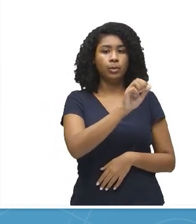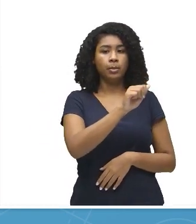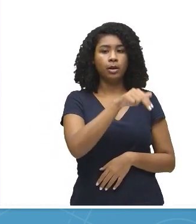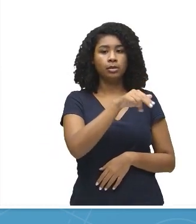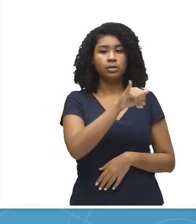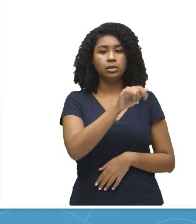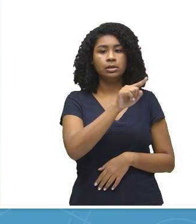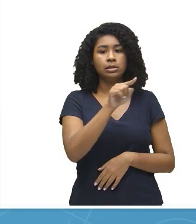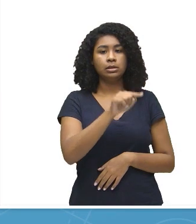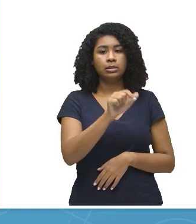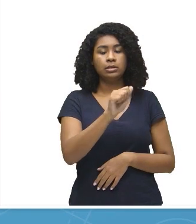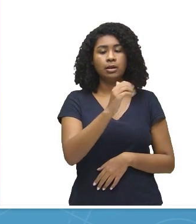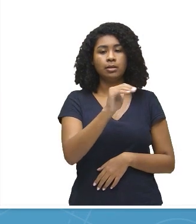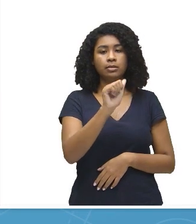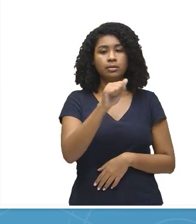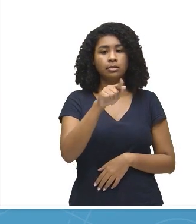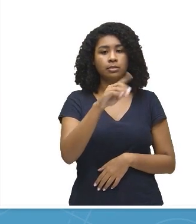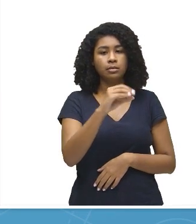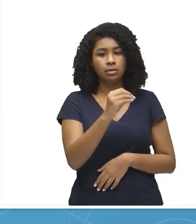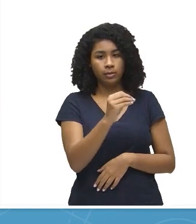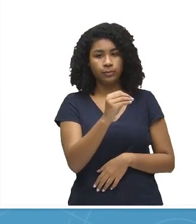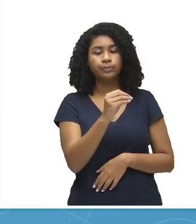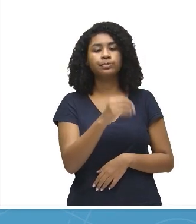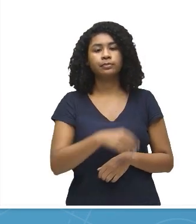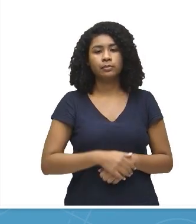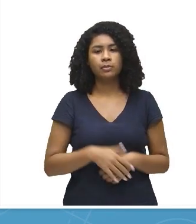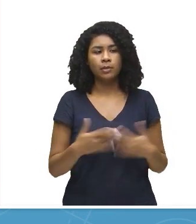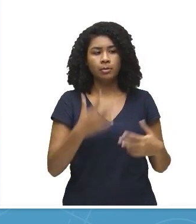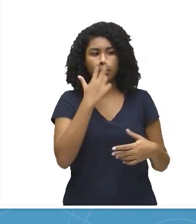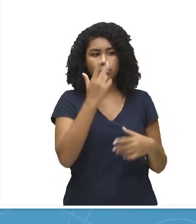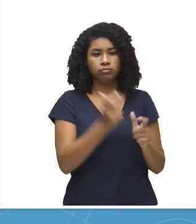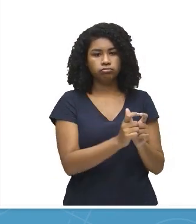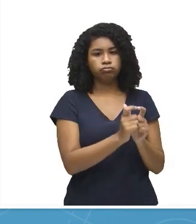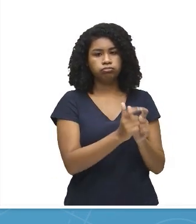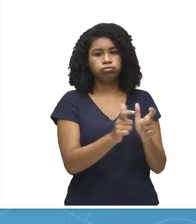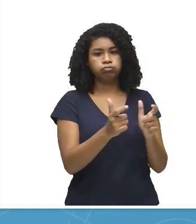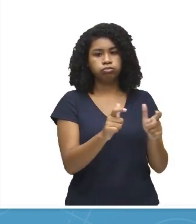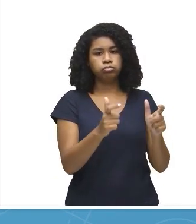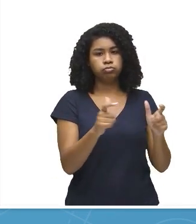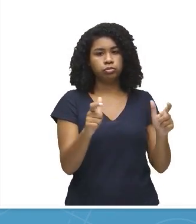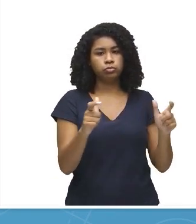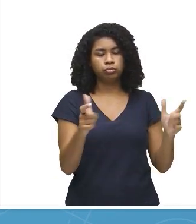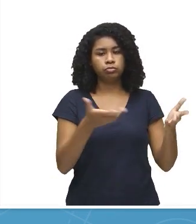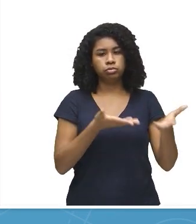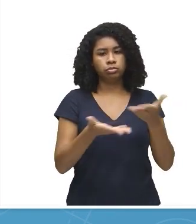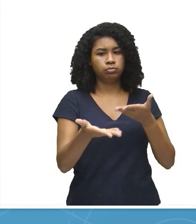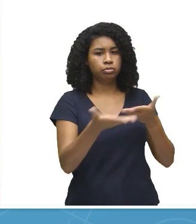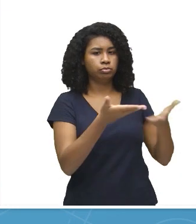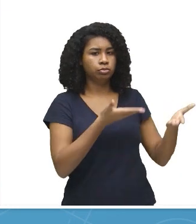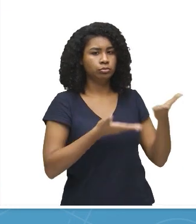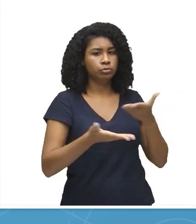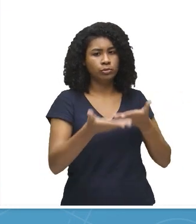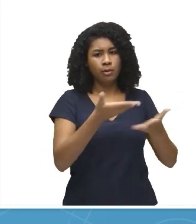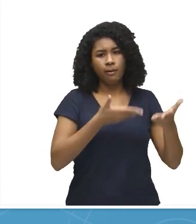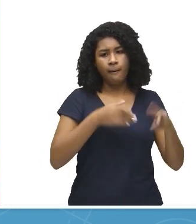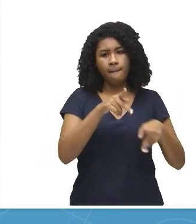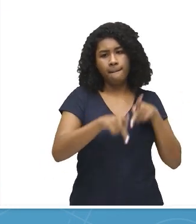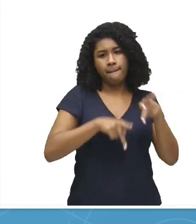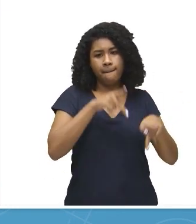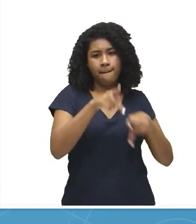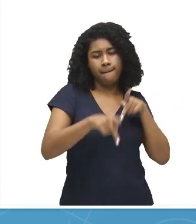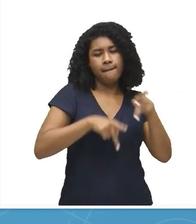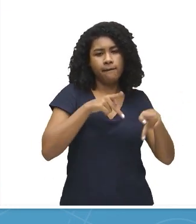ele começa a se expandir, começa a crescer, há uma maior circulação de pessoas, há uma maior circulação